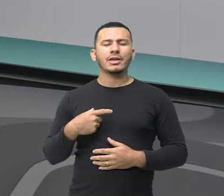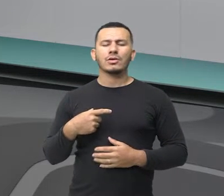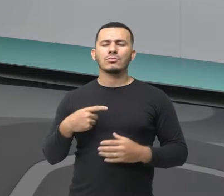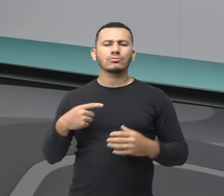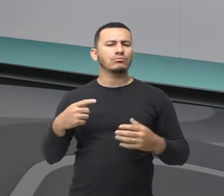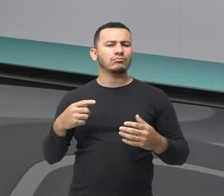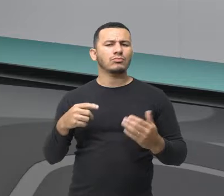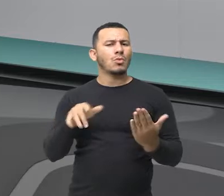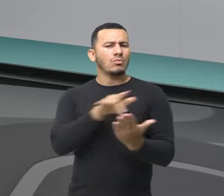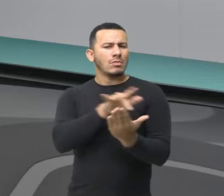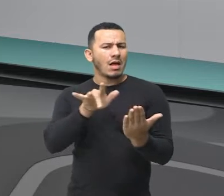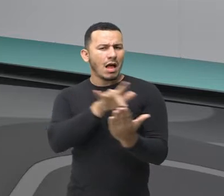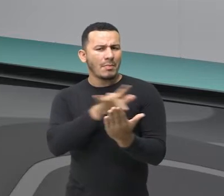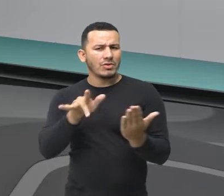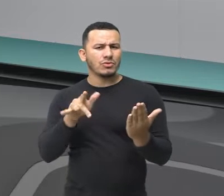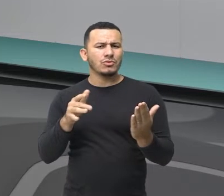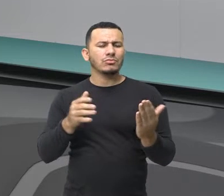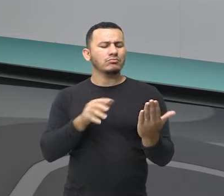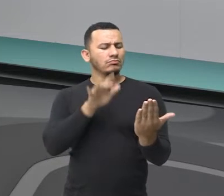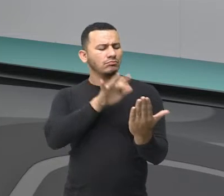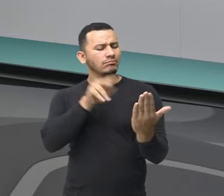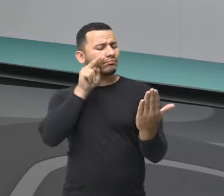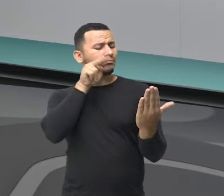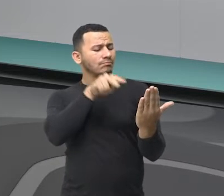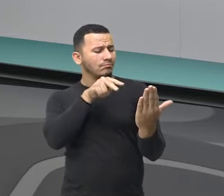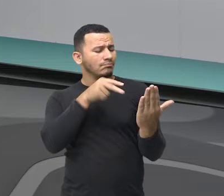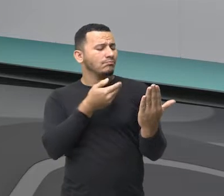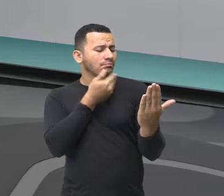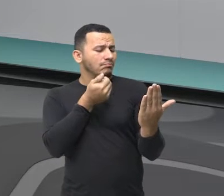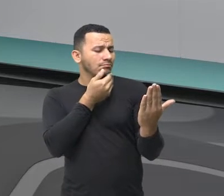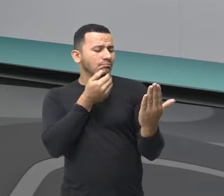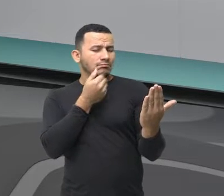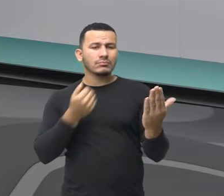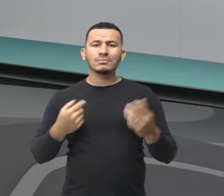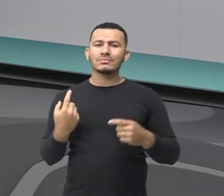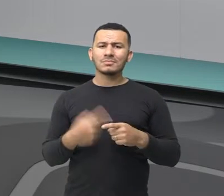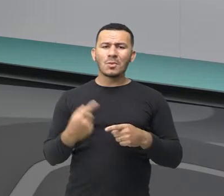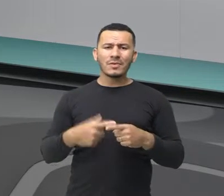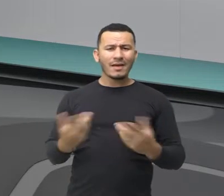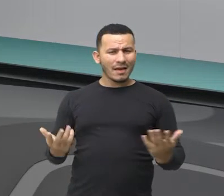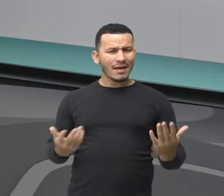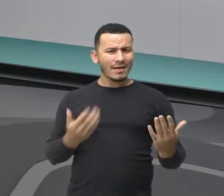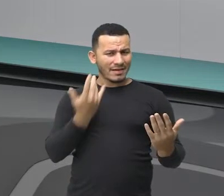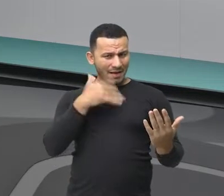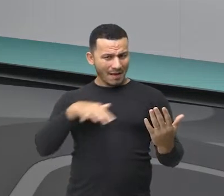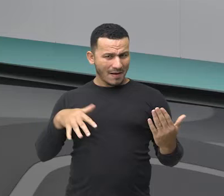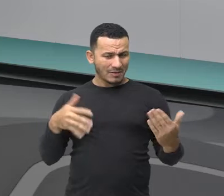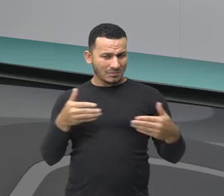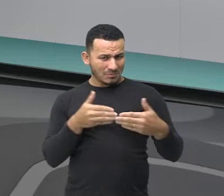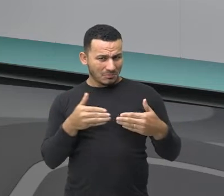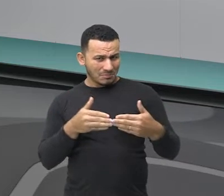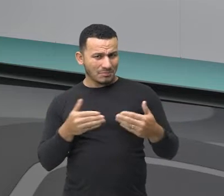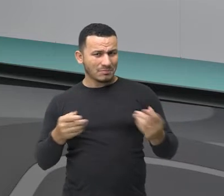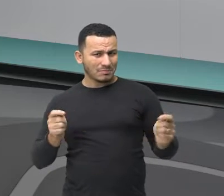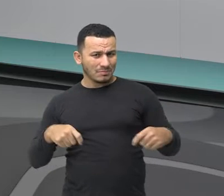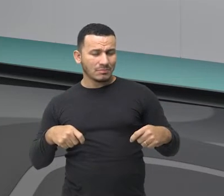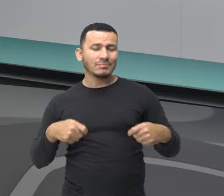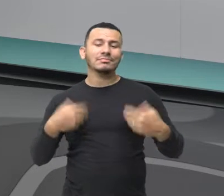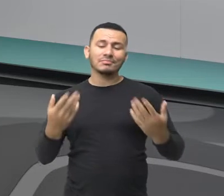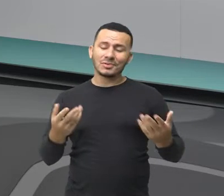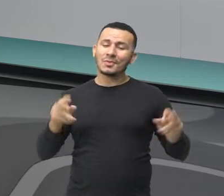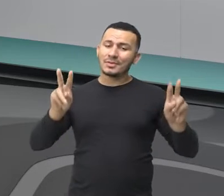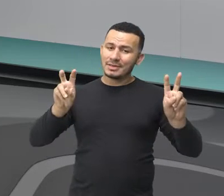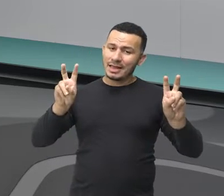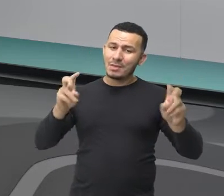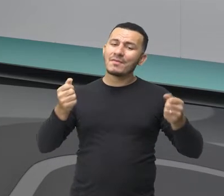um aparelho eletrônico, né, um tablet diante dos olhos dele. Por quê? Porque é sobre isso que vai ser falado